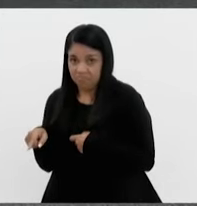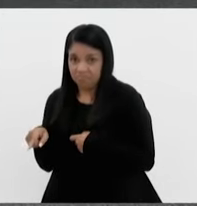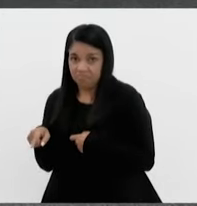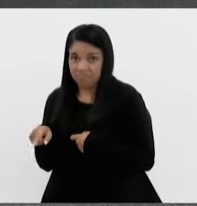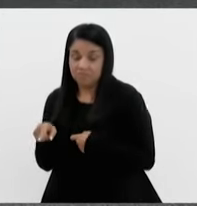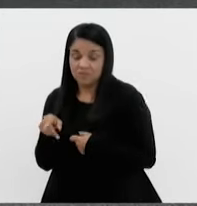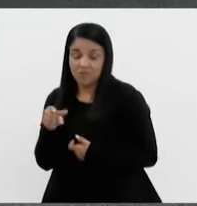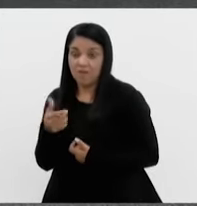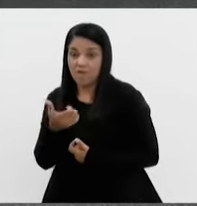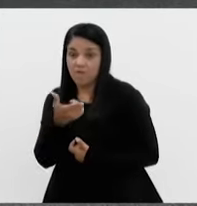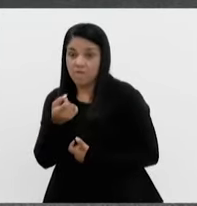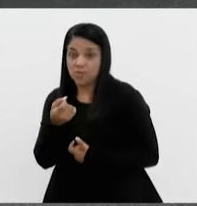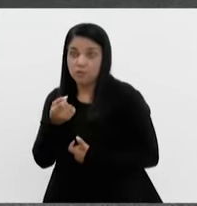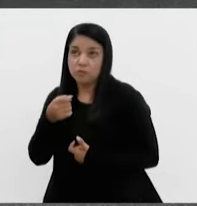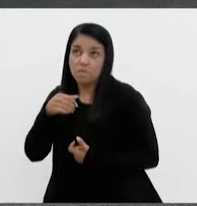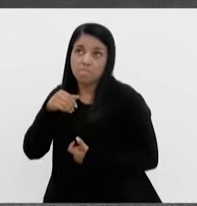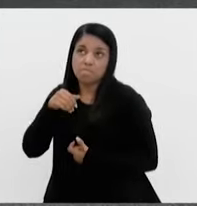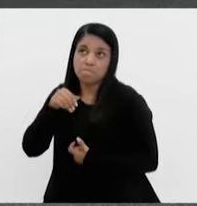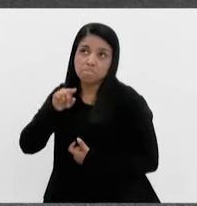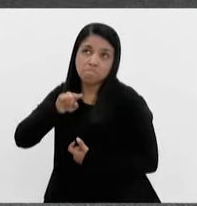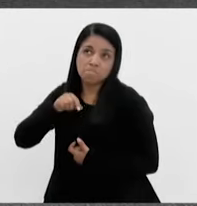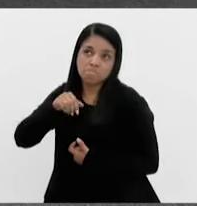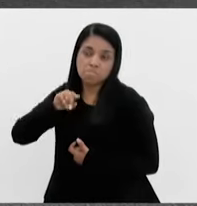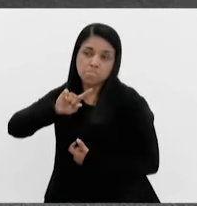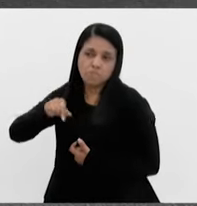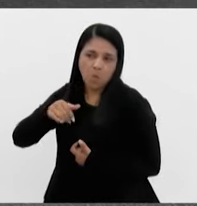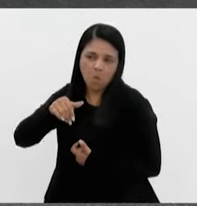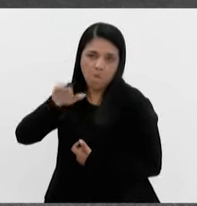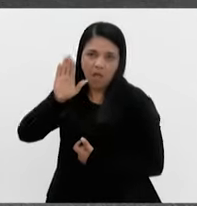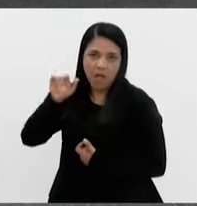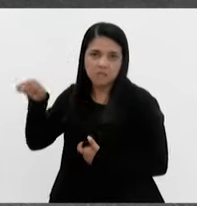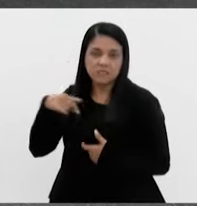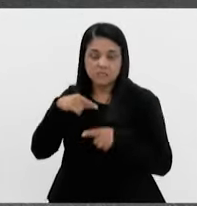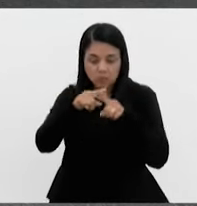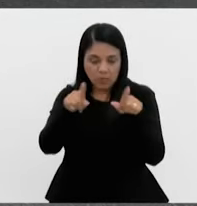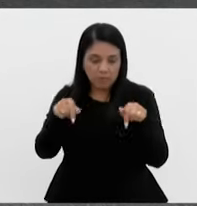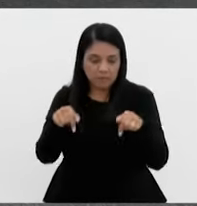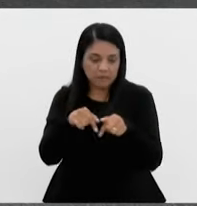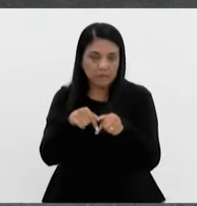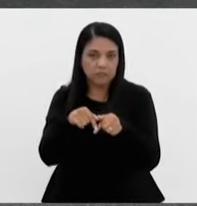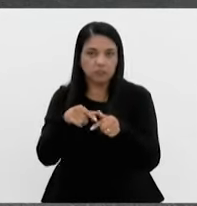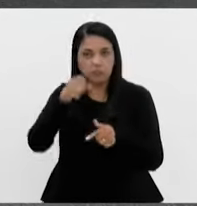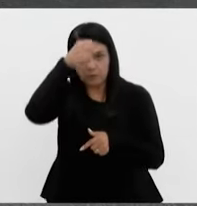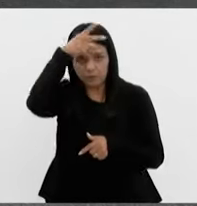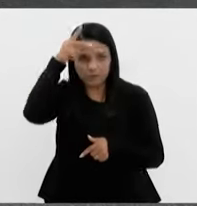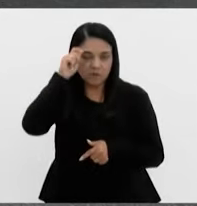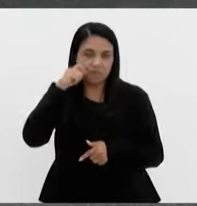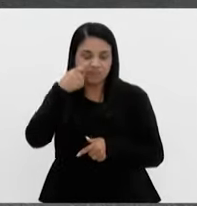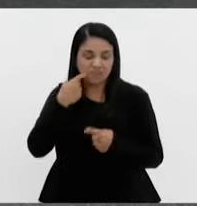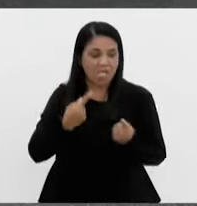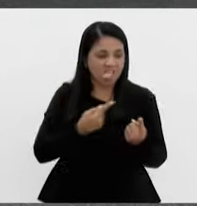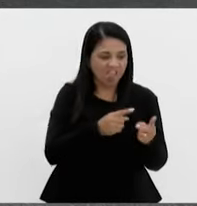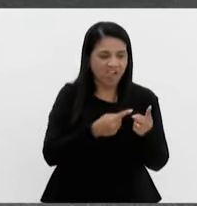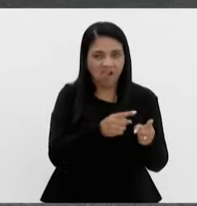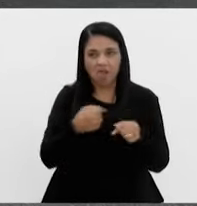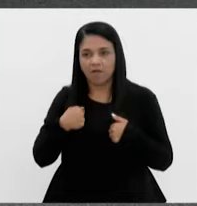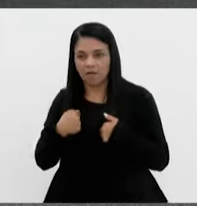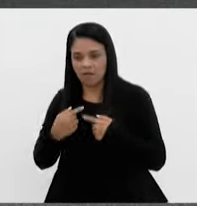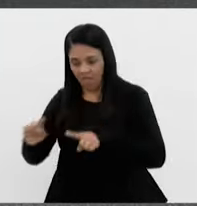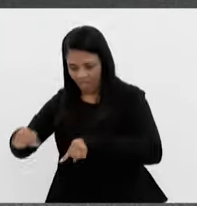ganha e poucos no gabinete do ard pais né Fica na internet atacando vossa excelência me atacando atacando o deputado